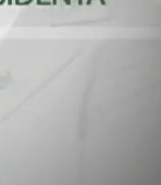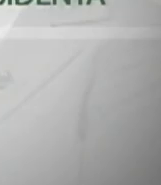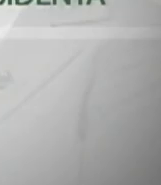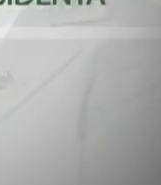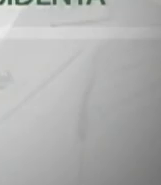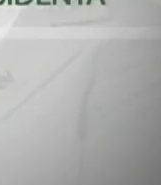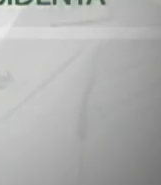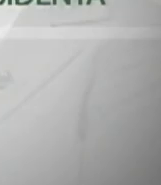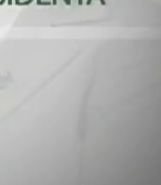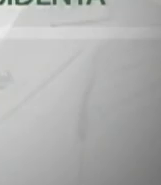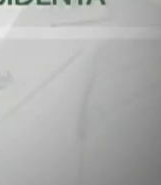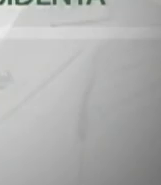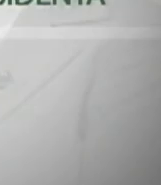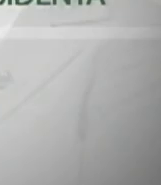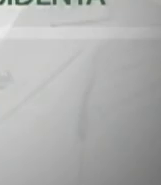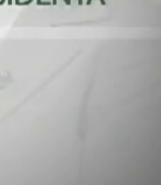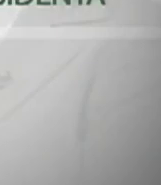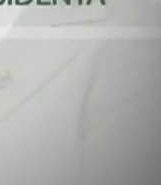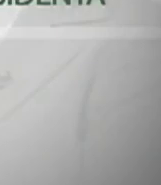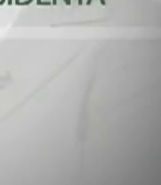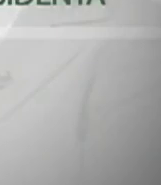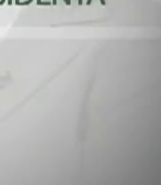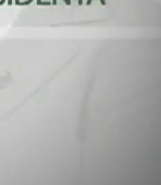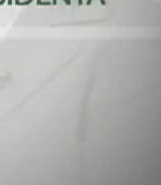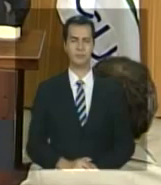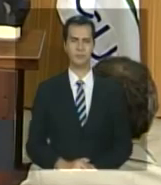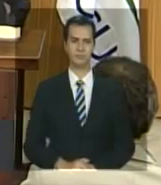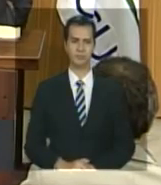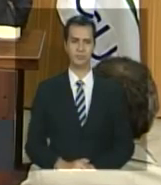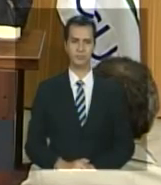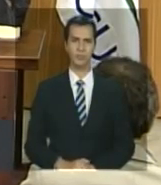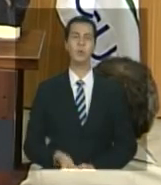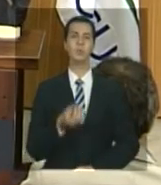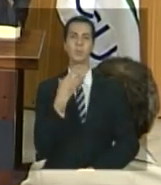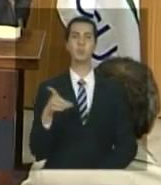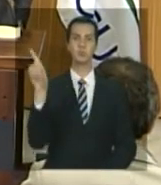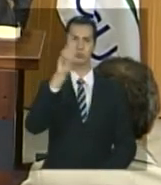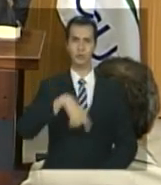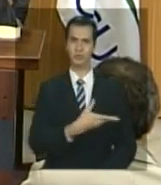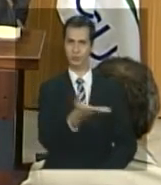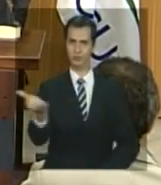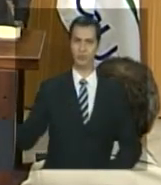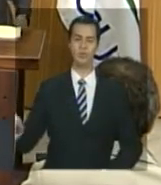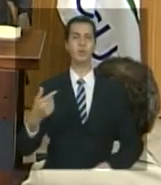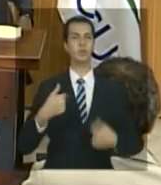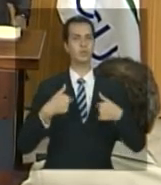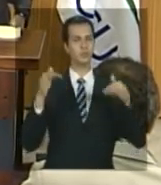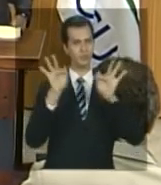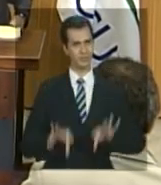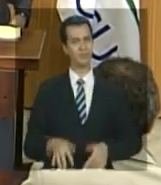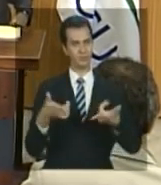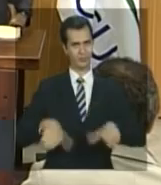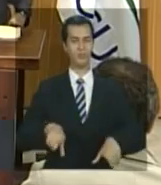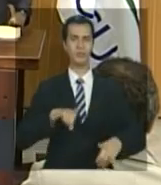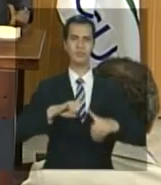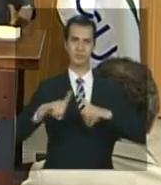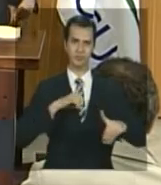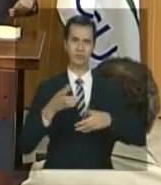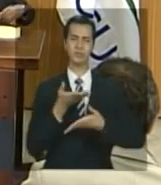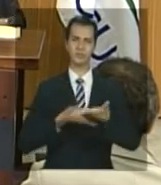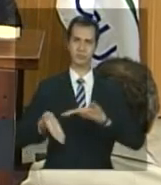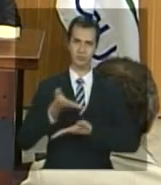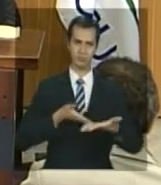pauta completa dos encontros bilaterais e dos BRICS. É uma alegria estar com vocês, especialmente nesse momento em que estamos